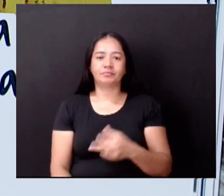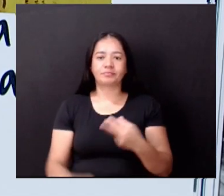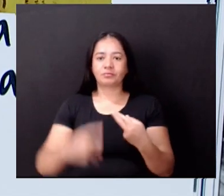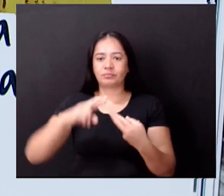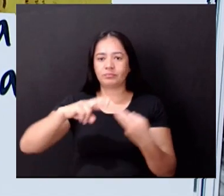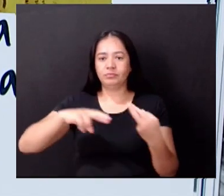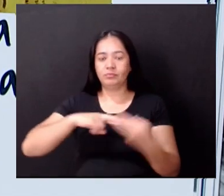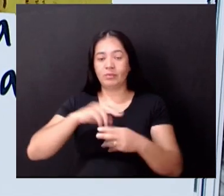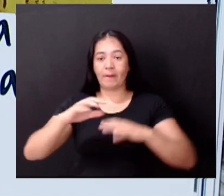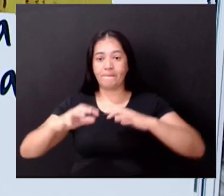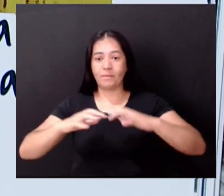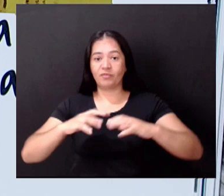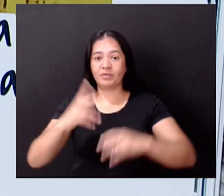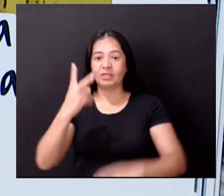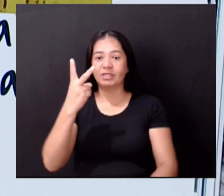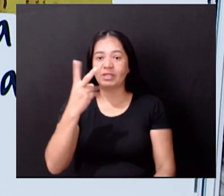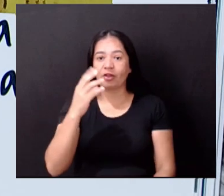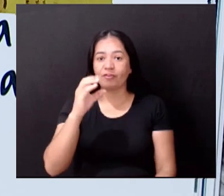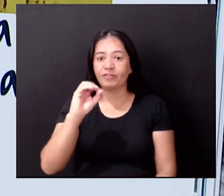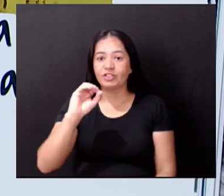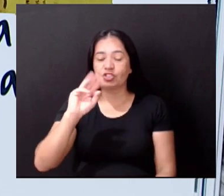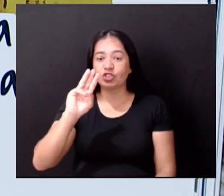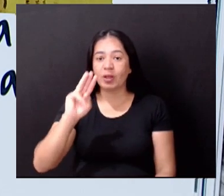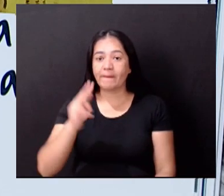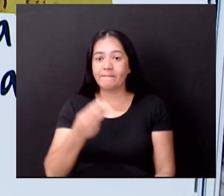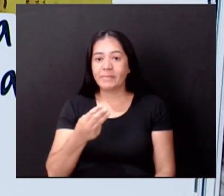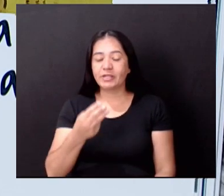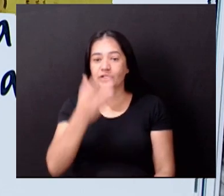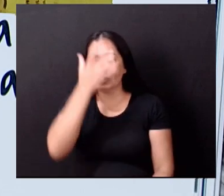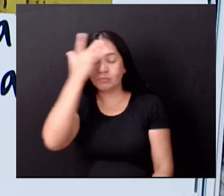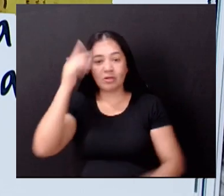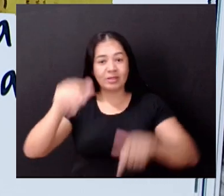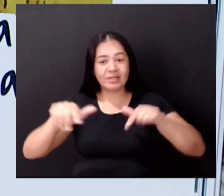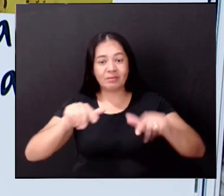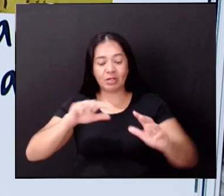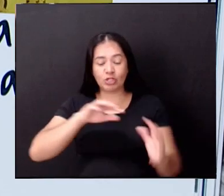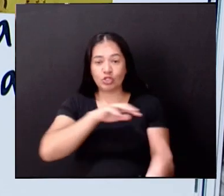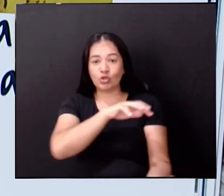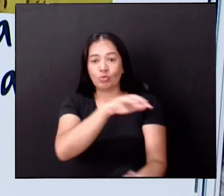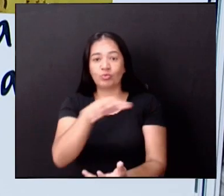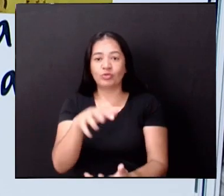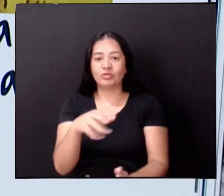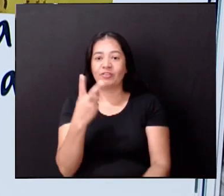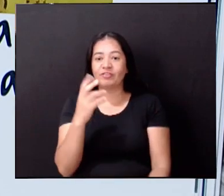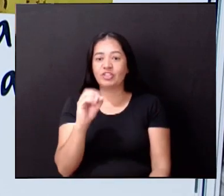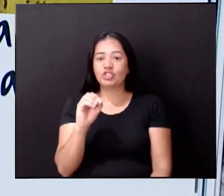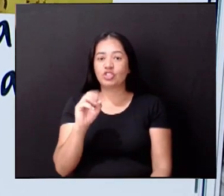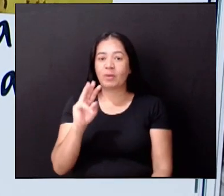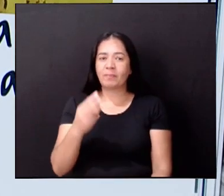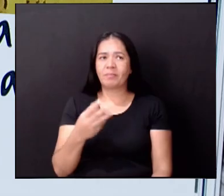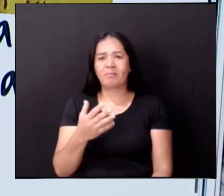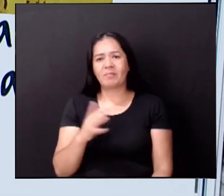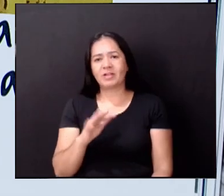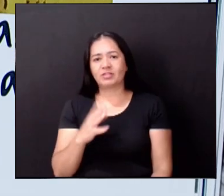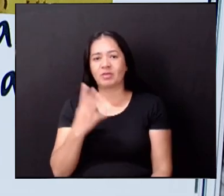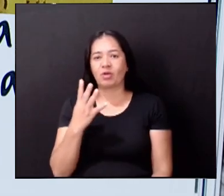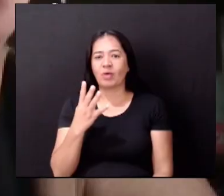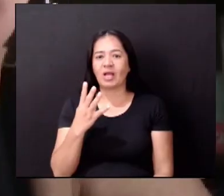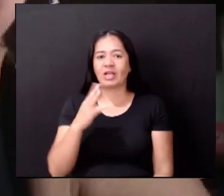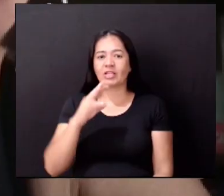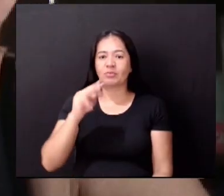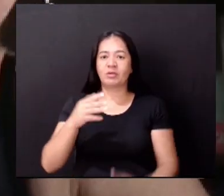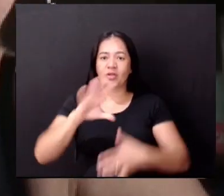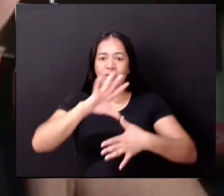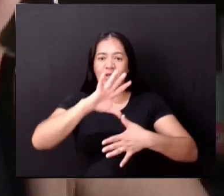exemplo, a reciclagem movimenta 20 milhões de trabalhadores ao redor do planeta. Desses 20 milhões,